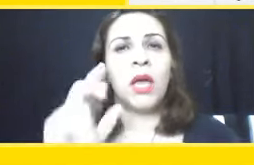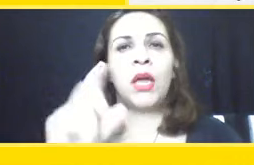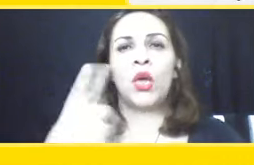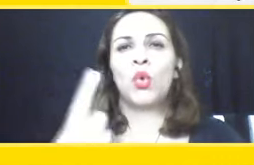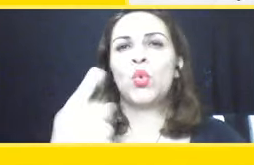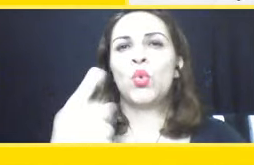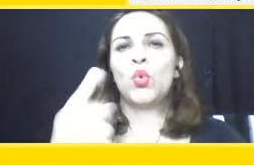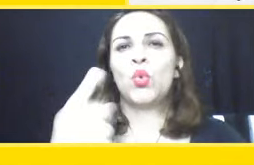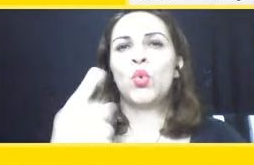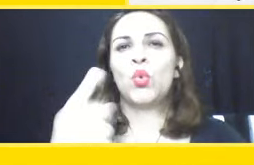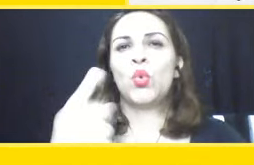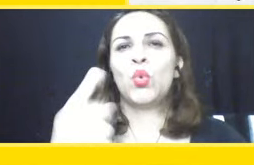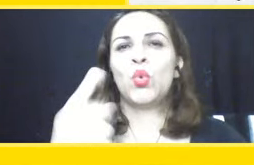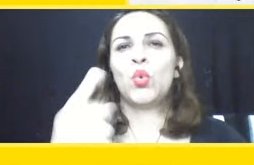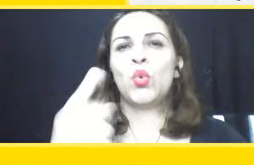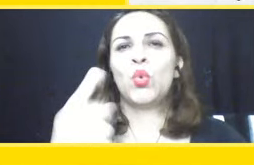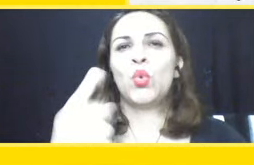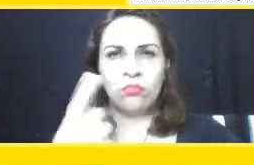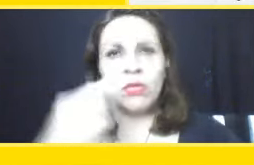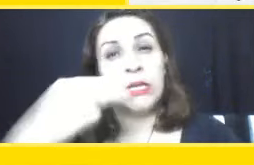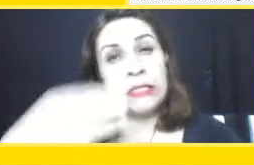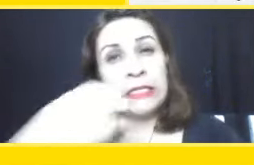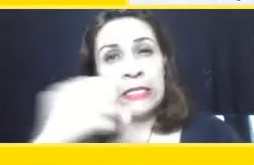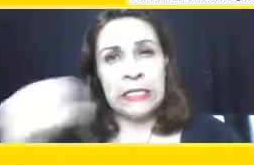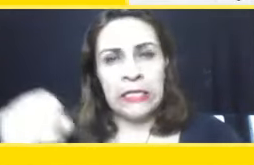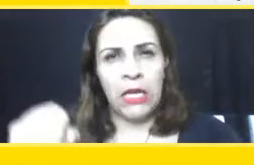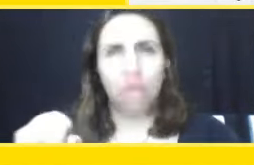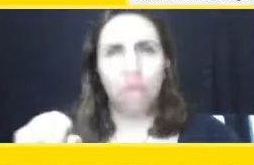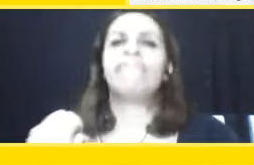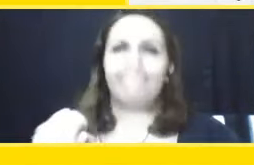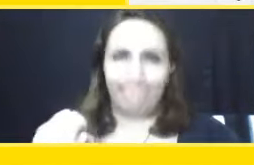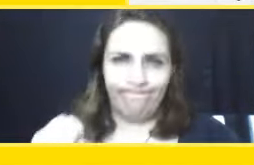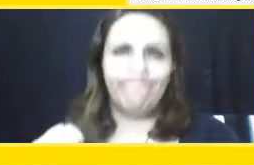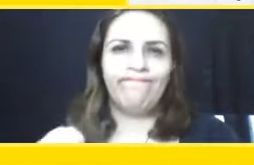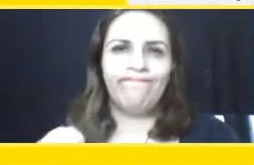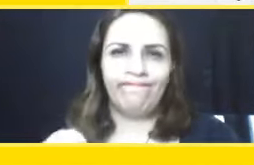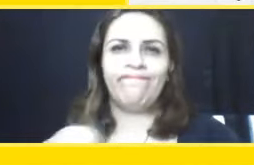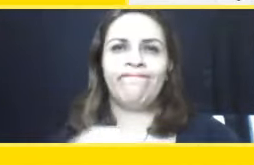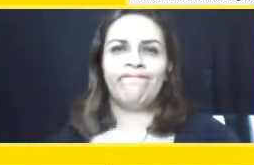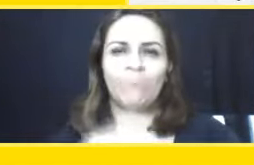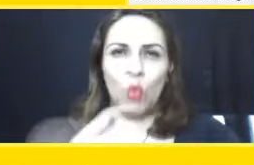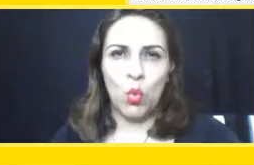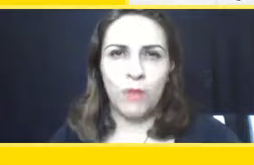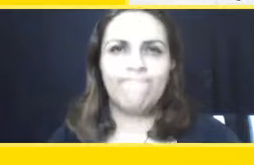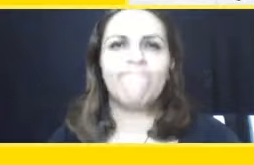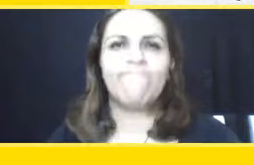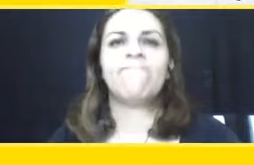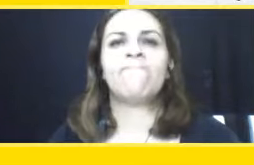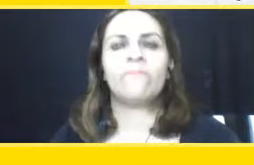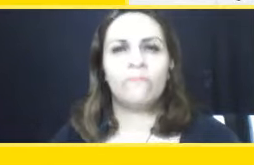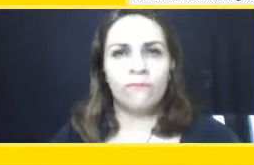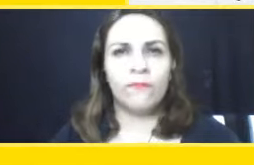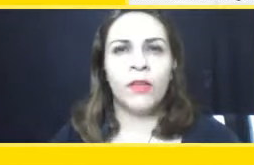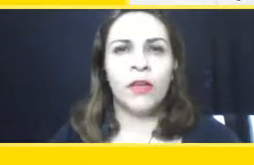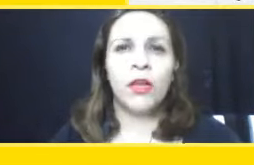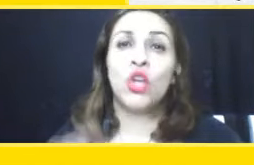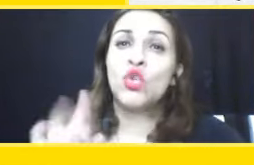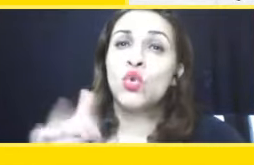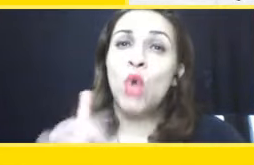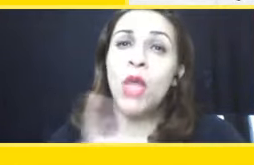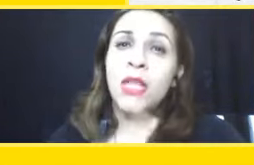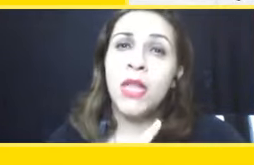12.306 ativos. Desses 12.306 ativos, Edilson, nós só